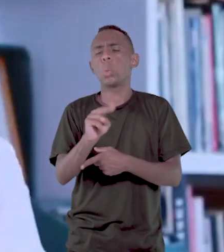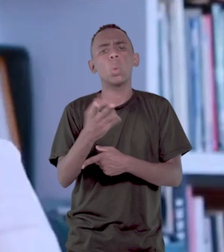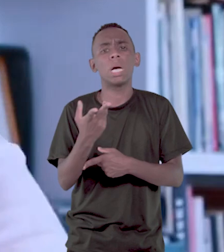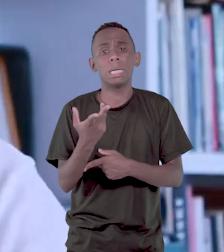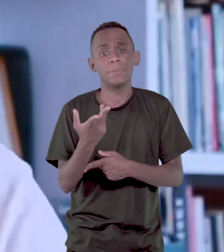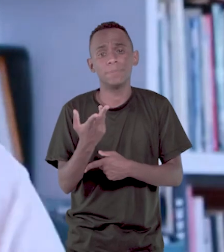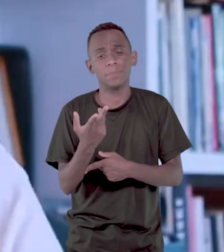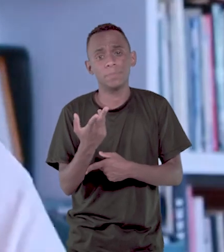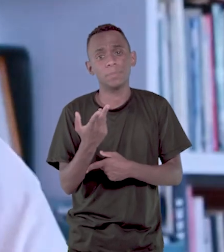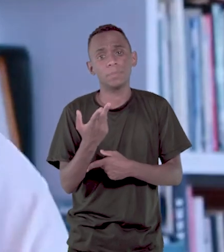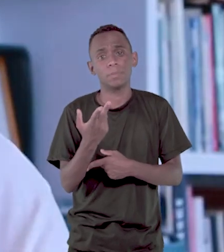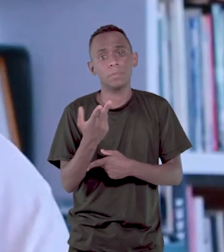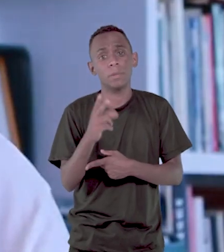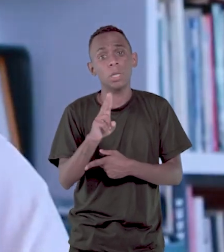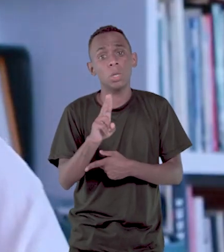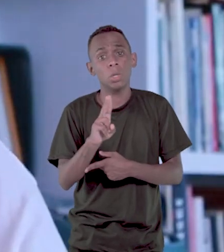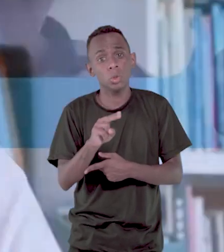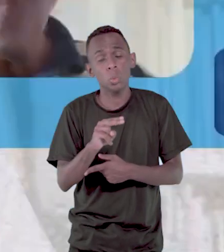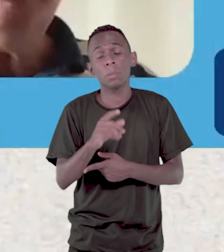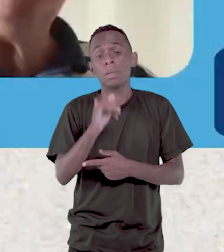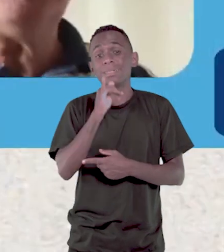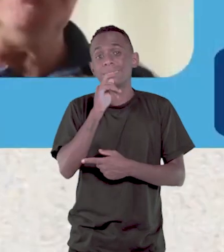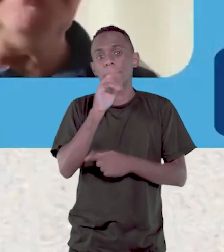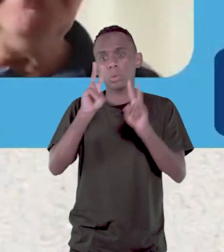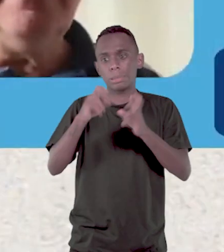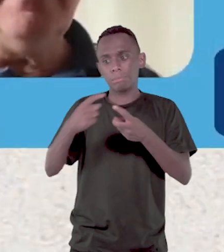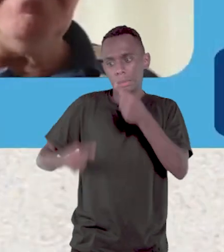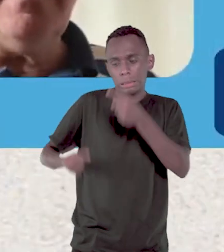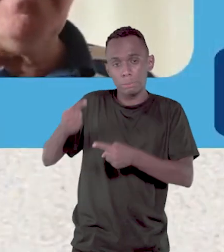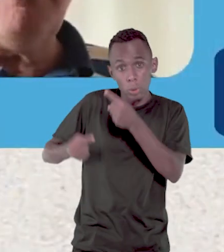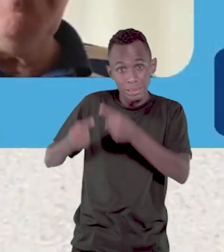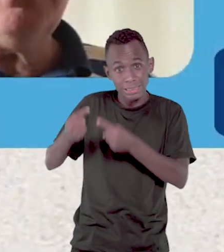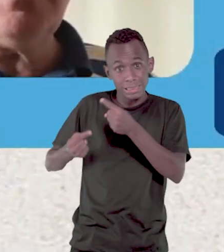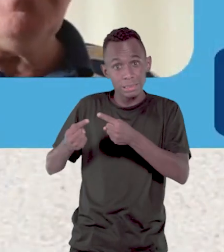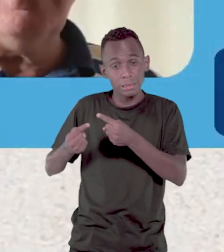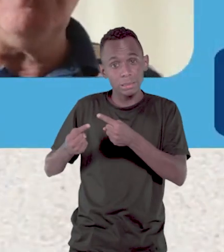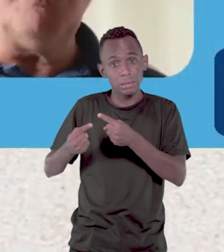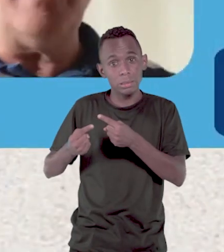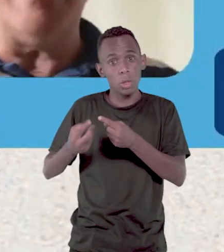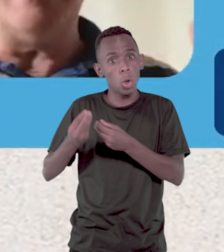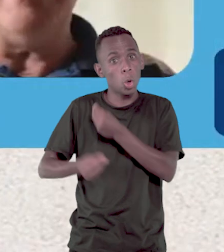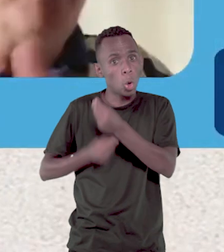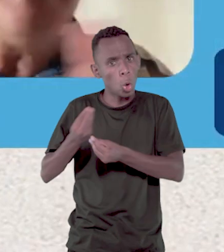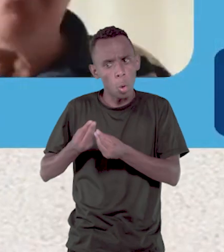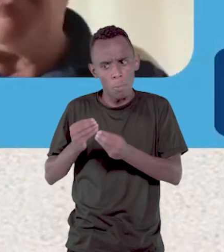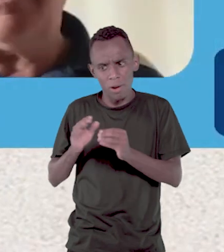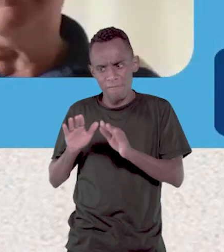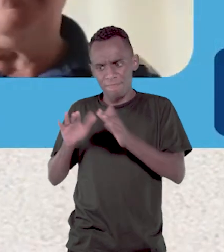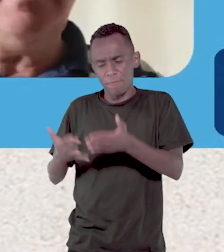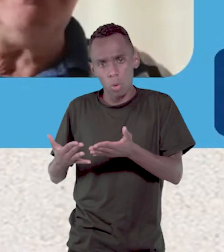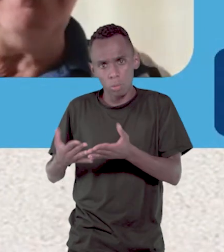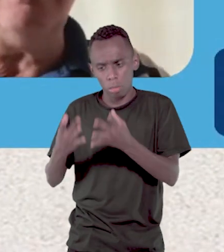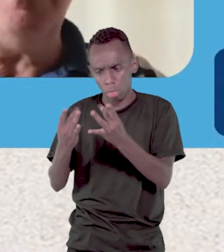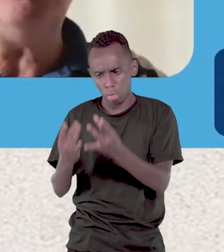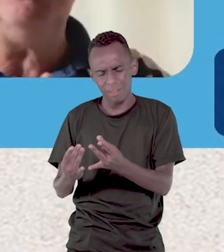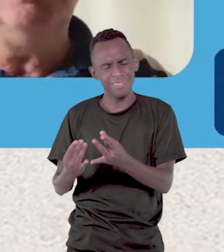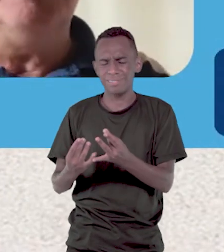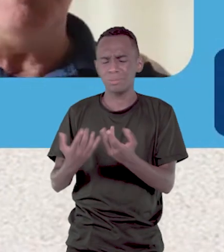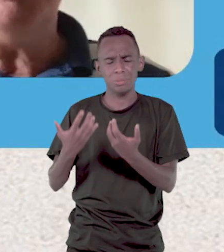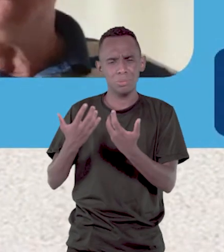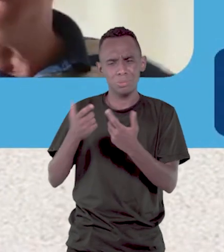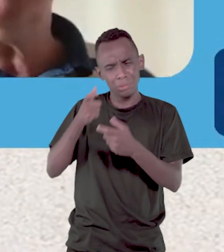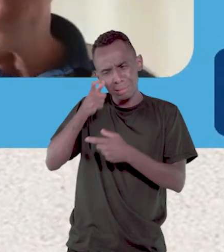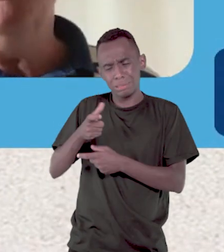nunca, quer dizer, a política, né, a política como ela não me interessa